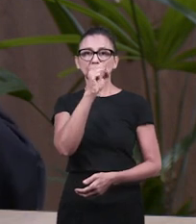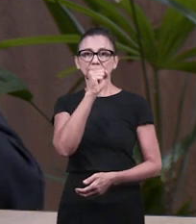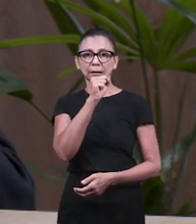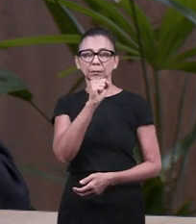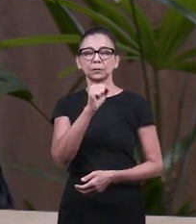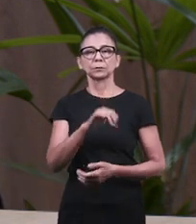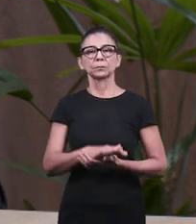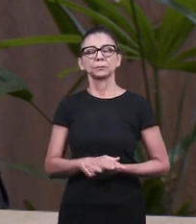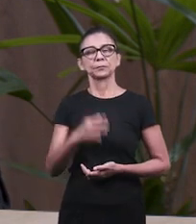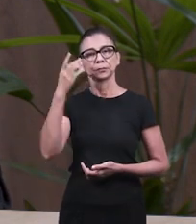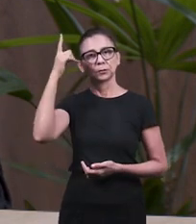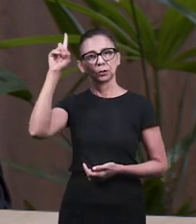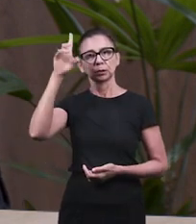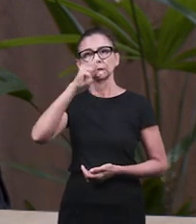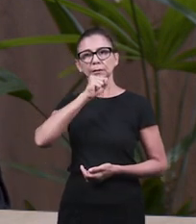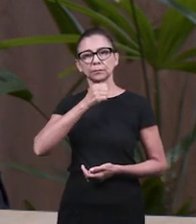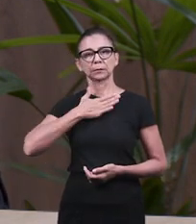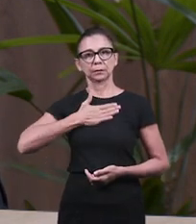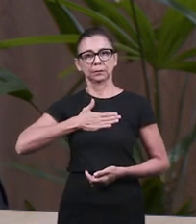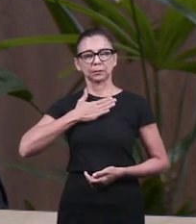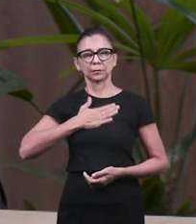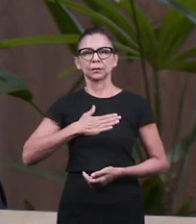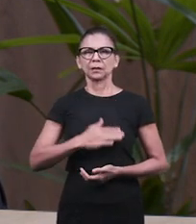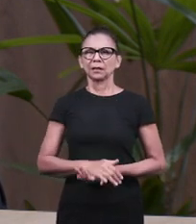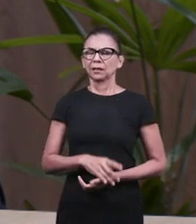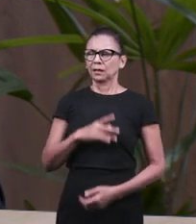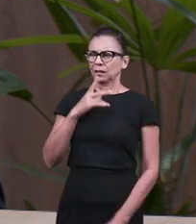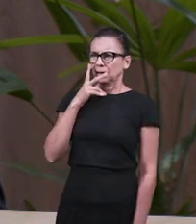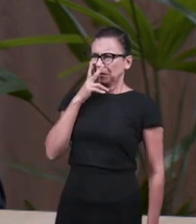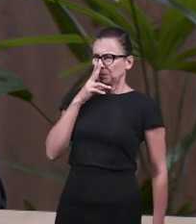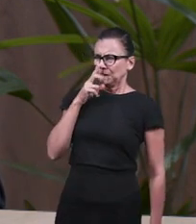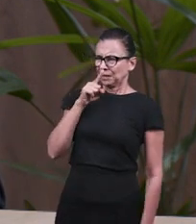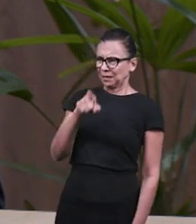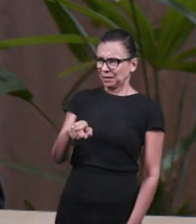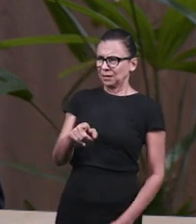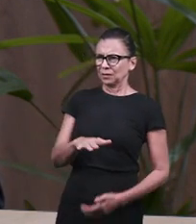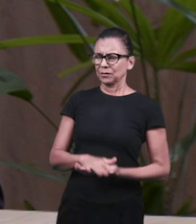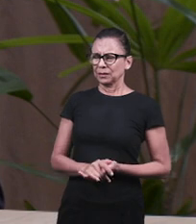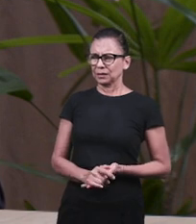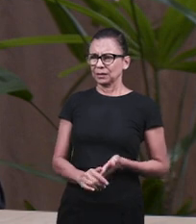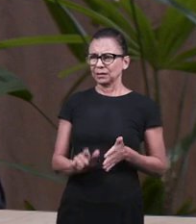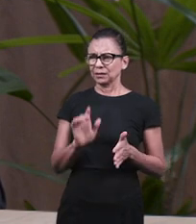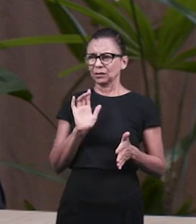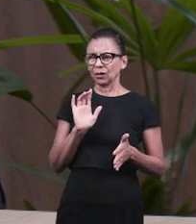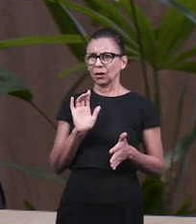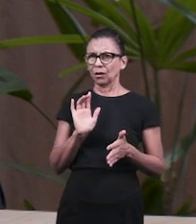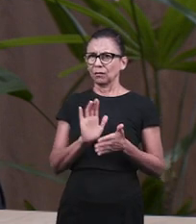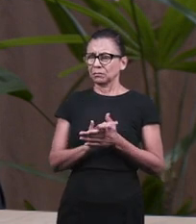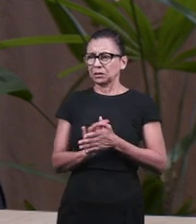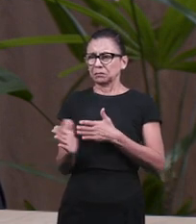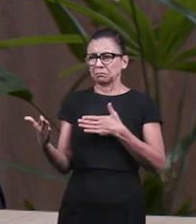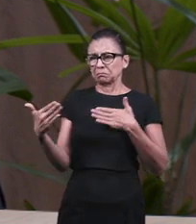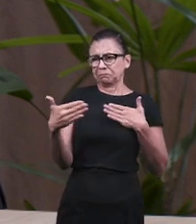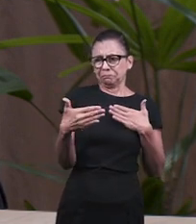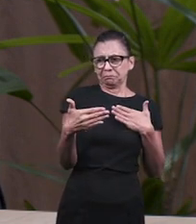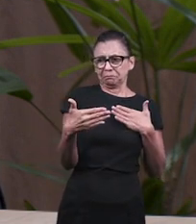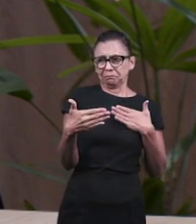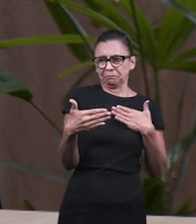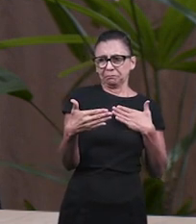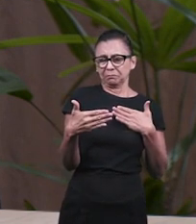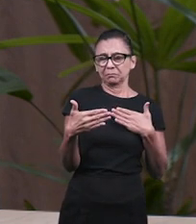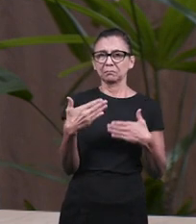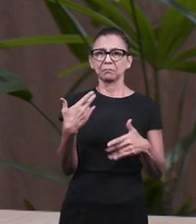Sábado significa repouso. Pareça que algum de vós fique para trás. Não fique, hein? Não fique para